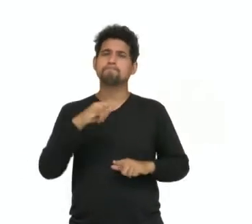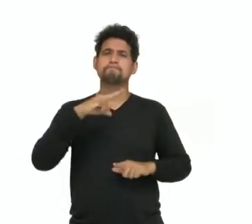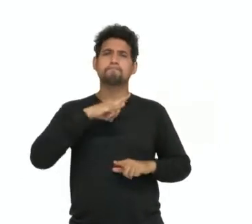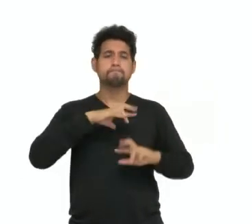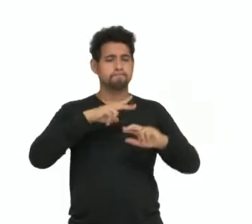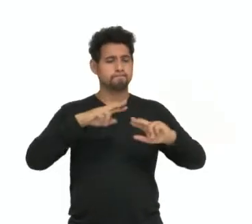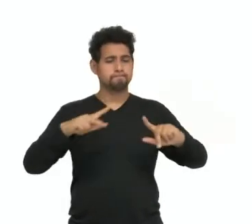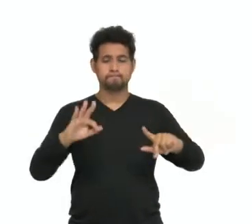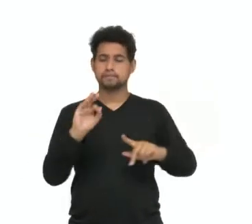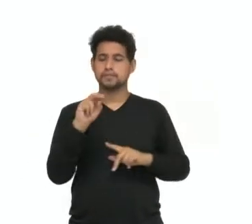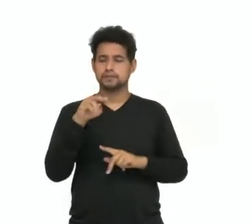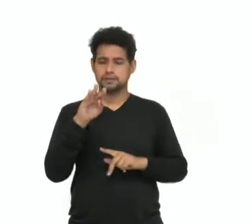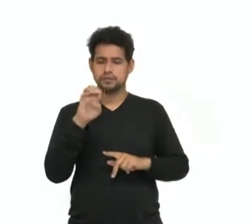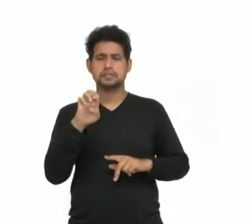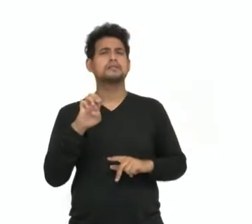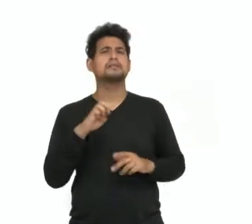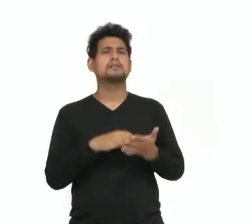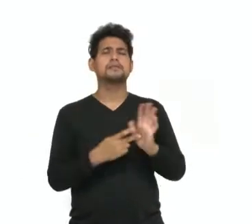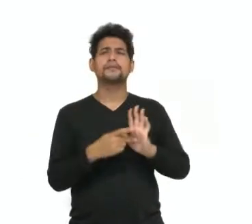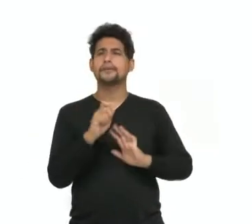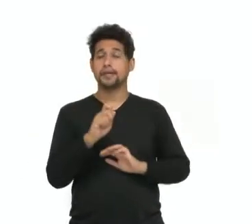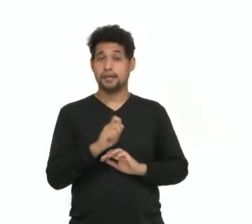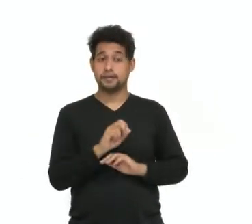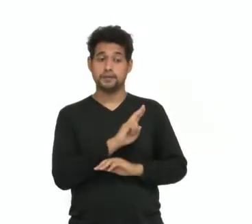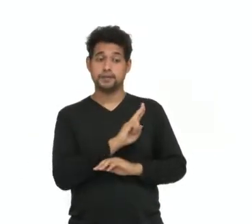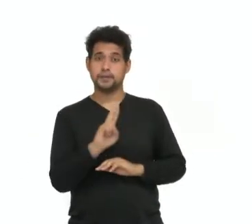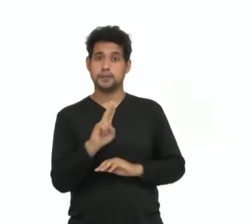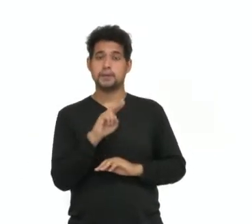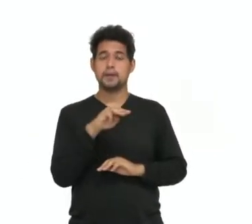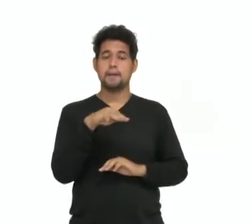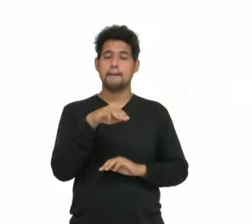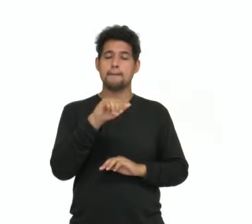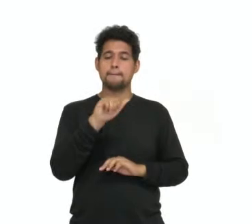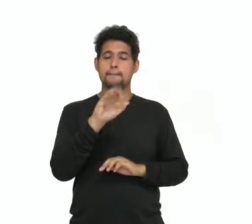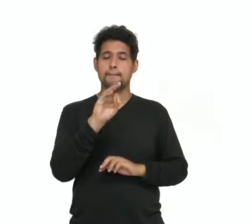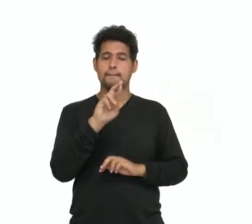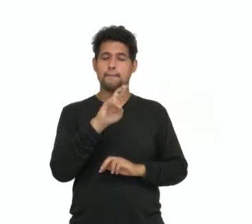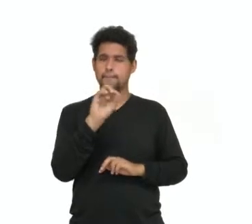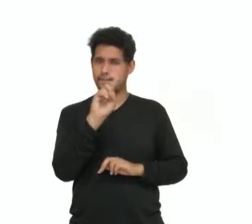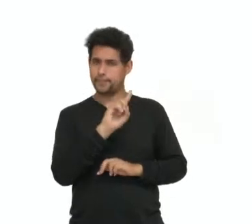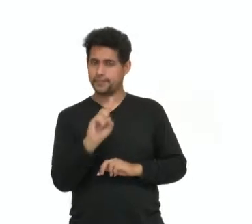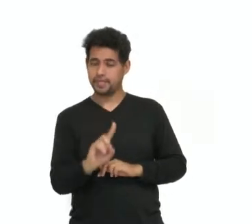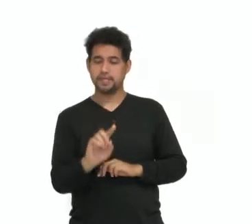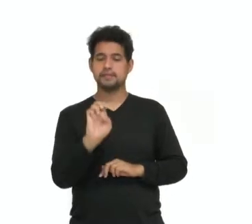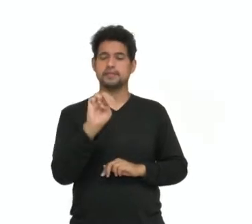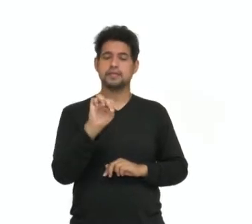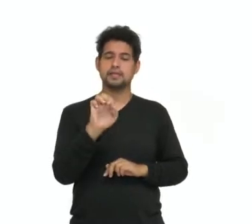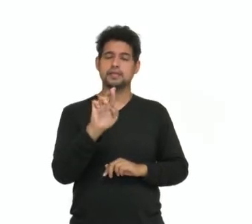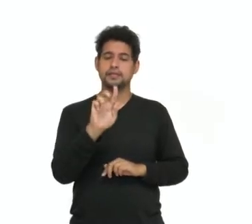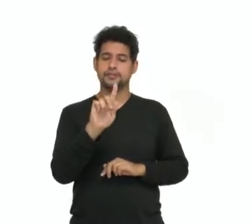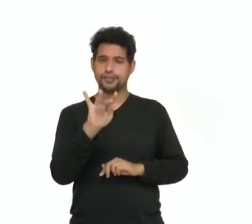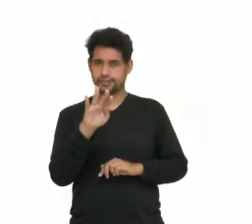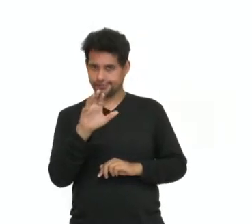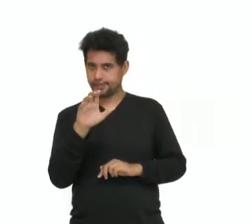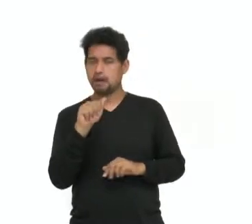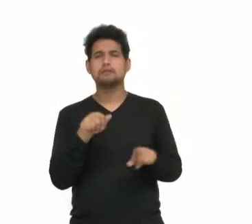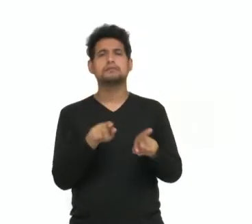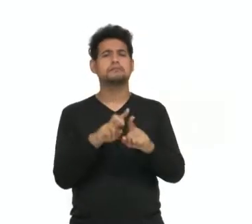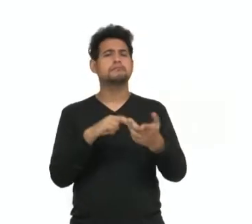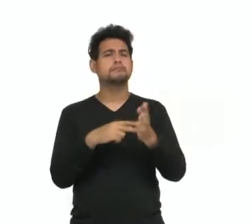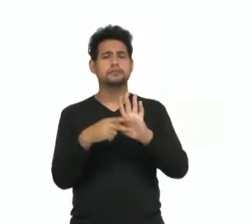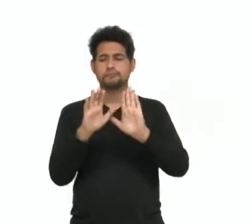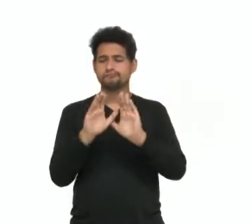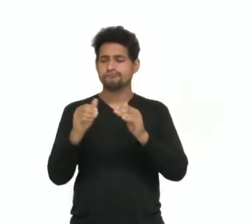de fontes que formam o que chamamos de matriz energética. Ou seja, ela representa o conjunto